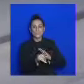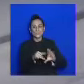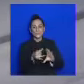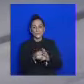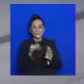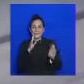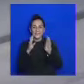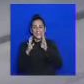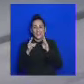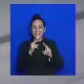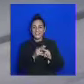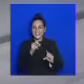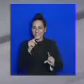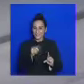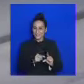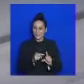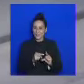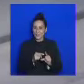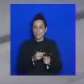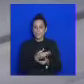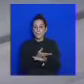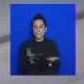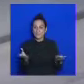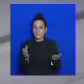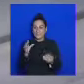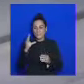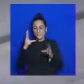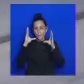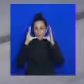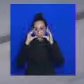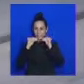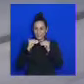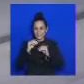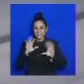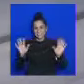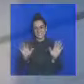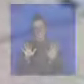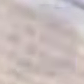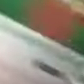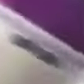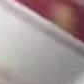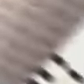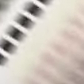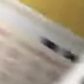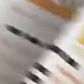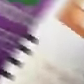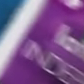Facebook e do YouTube da Caixa e da Rede TV. Uma ótima noite para você e até mais!